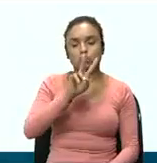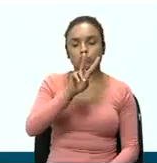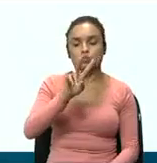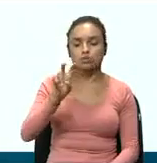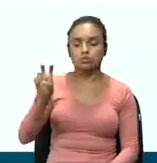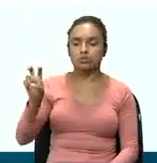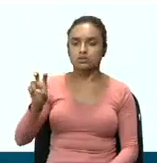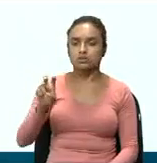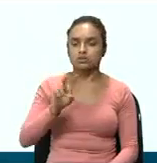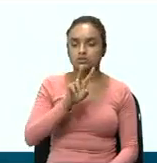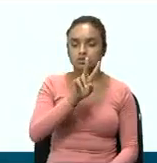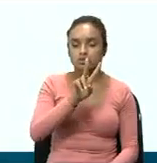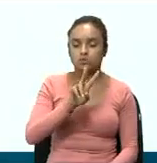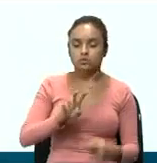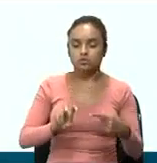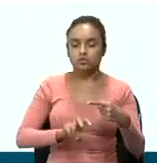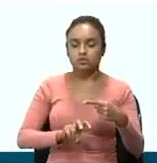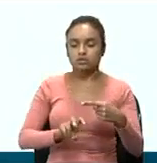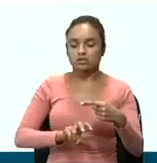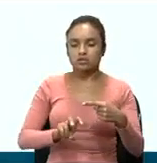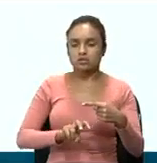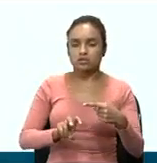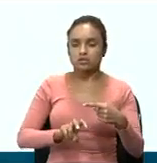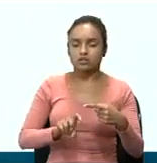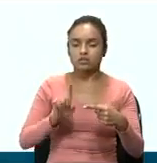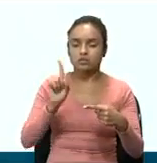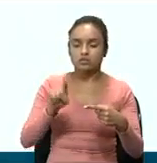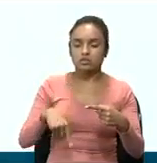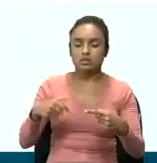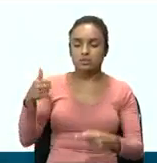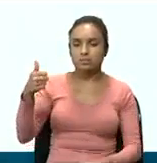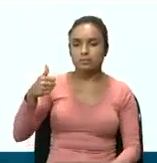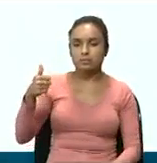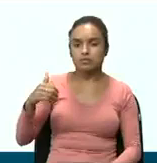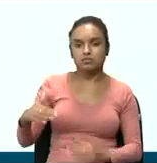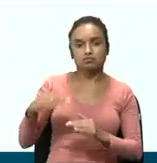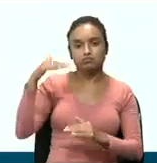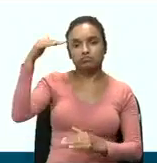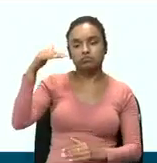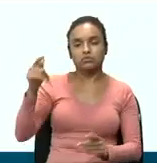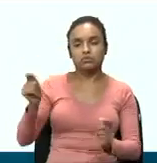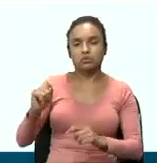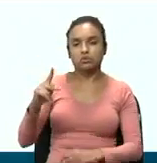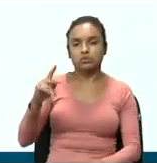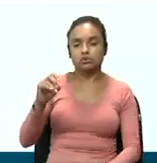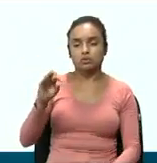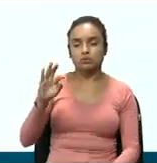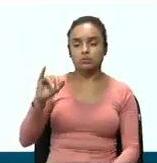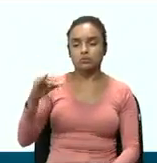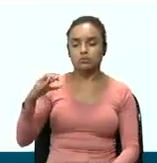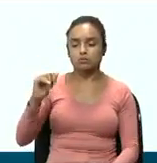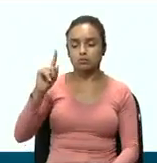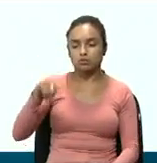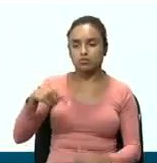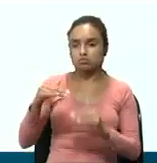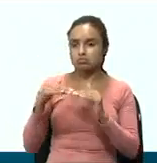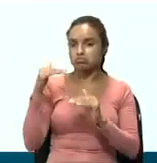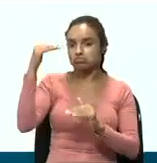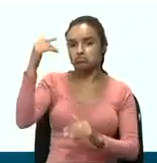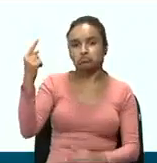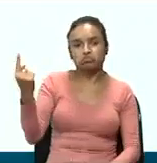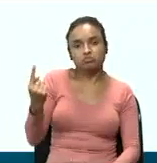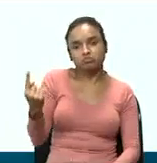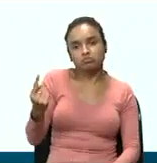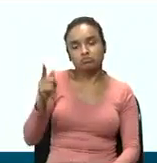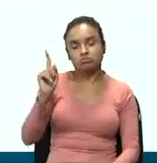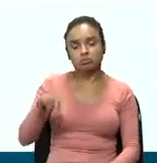2/5 elevado, no caso, à primeira potência, porque está elevado a 1, e como ele está elevado a 1, é o